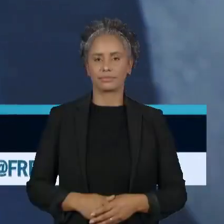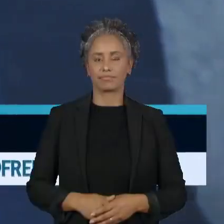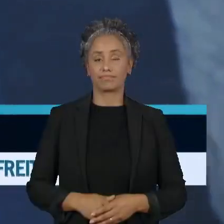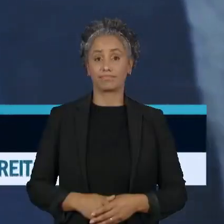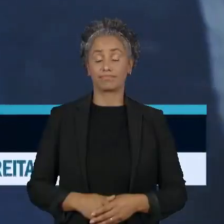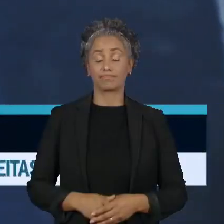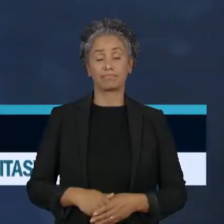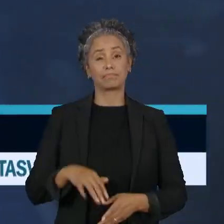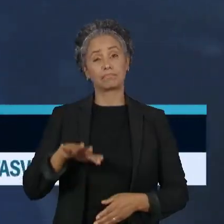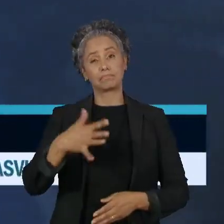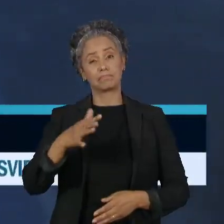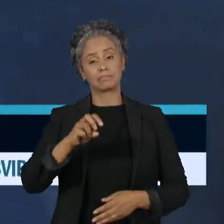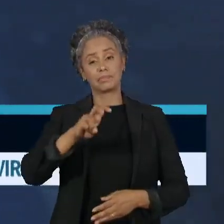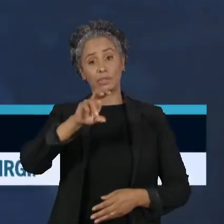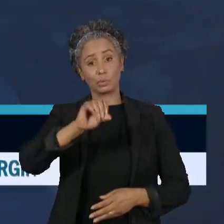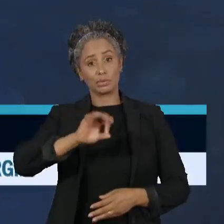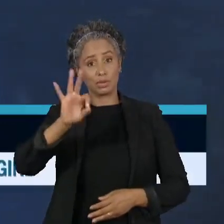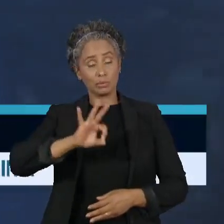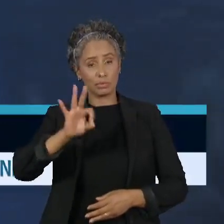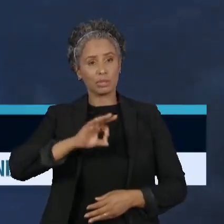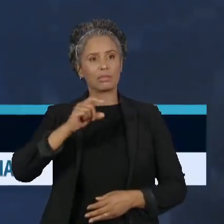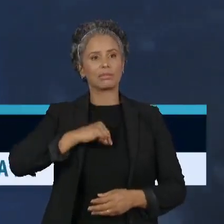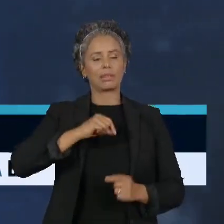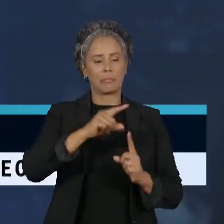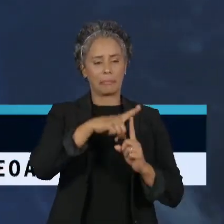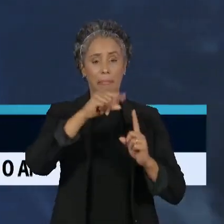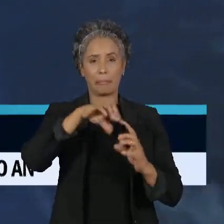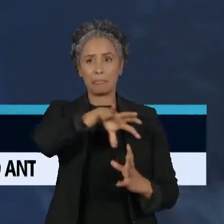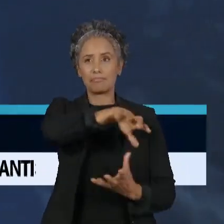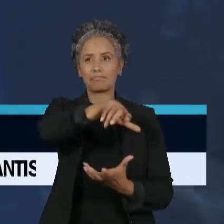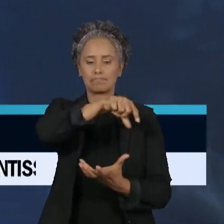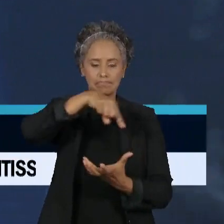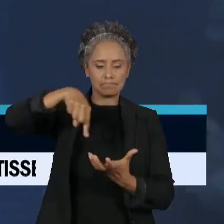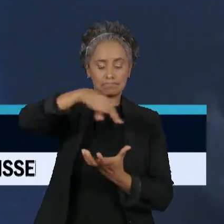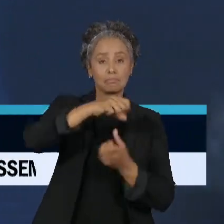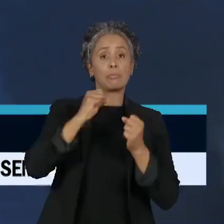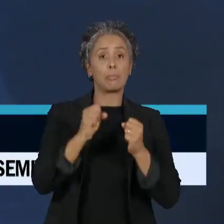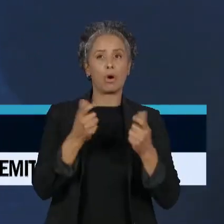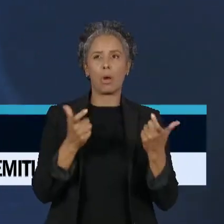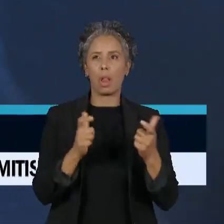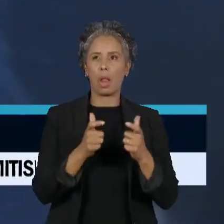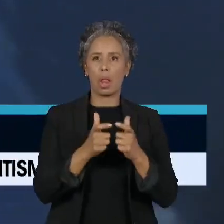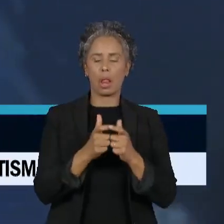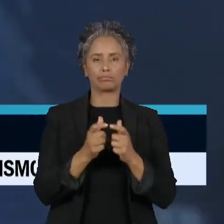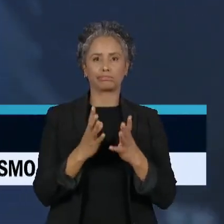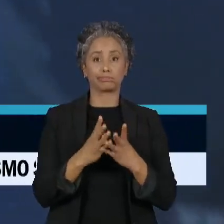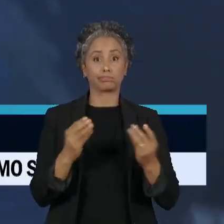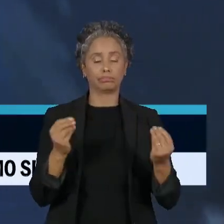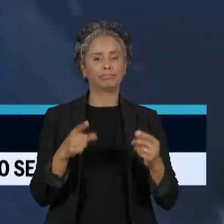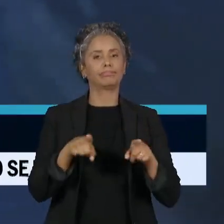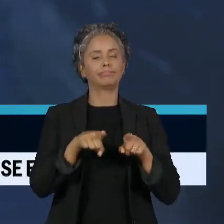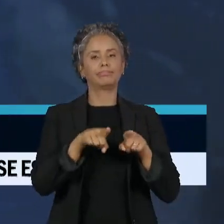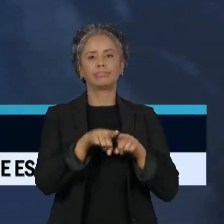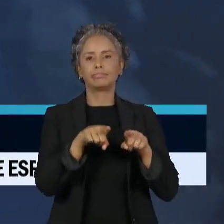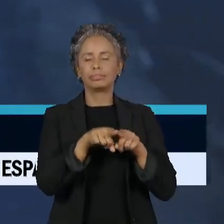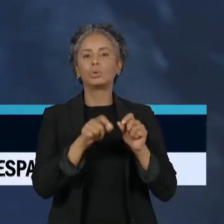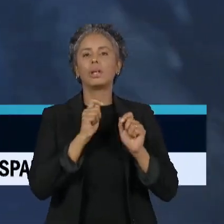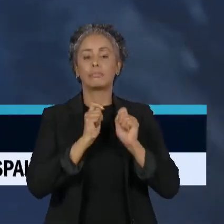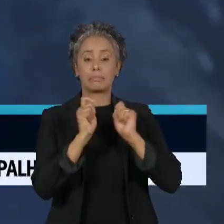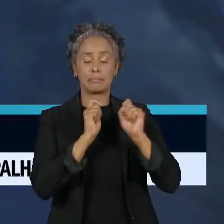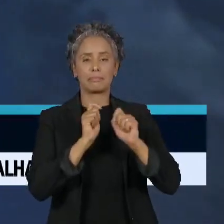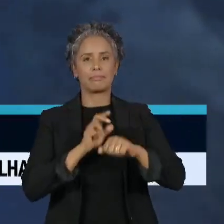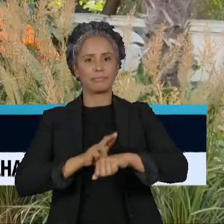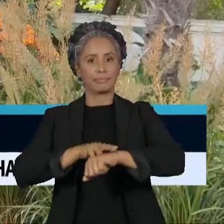Quase metade das espécies vegetais do planeta está ameaçada de extinção. A reportagem é do nosso correspondente em Londres,